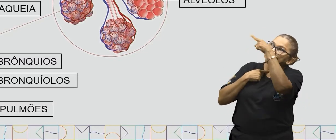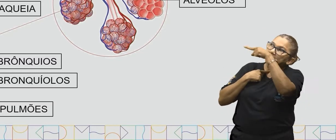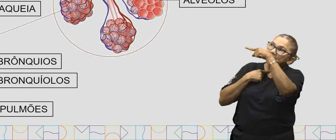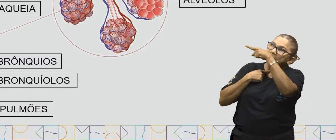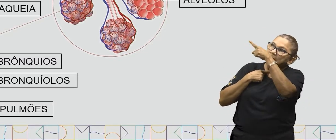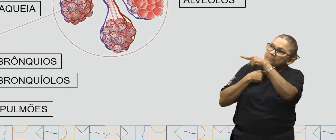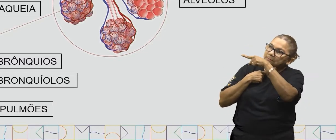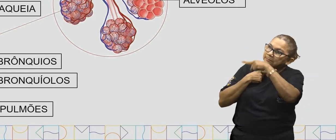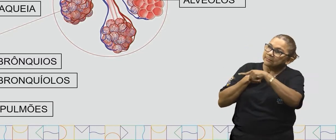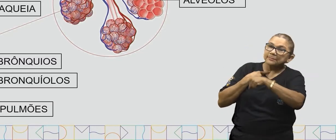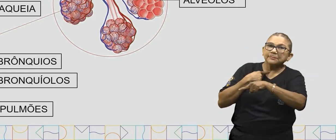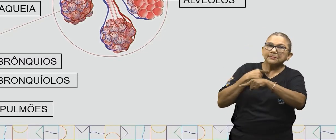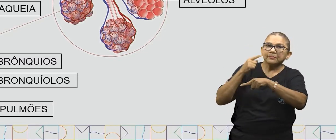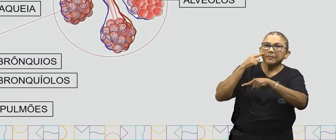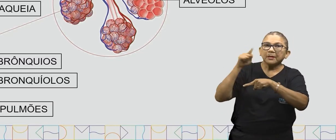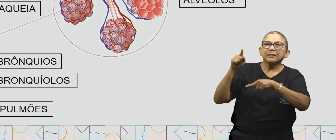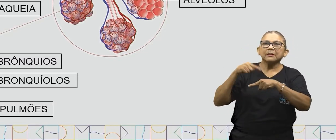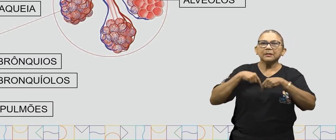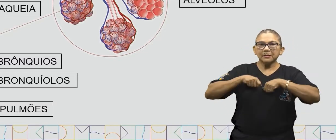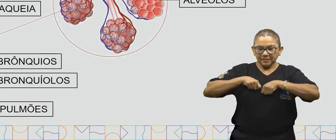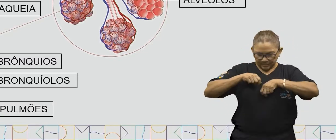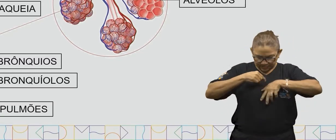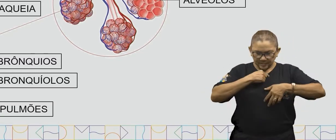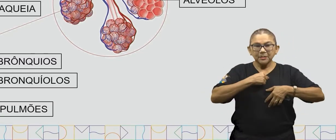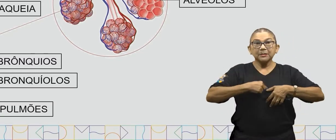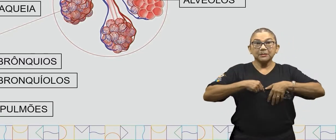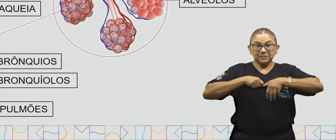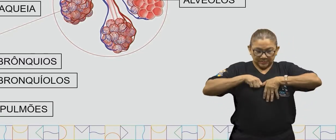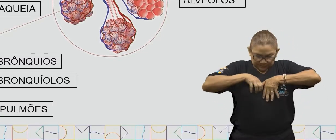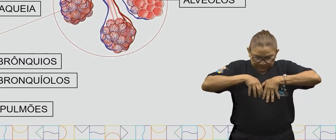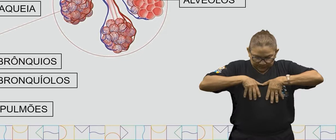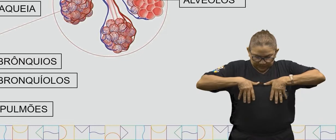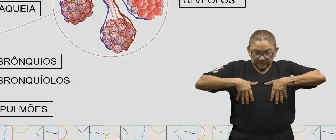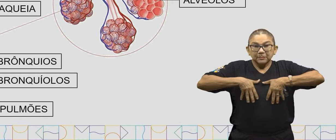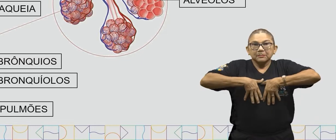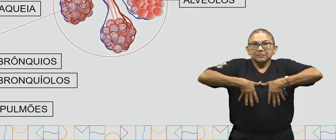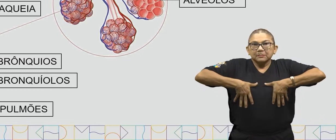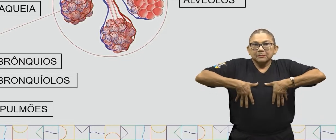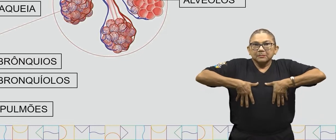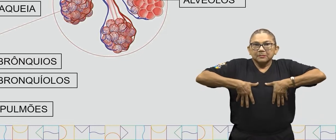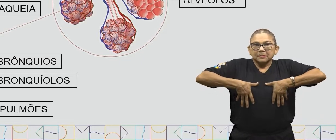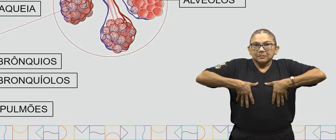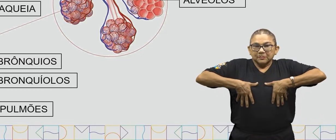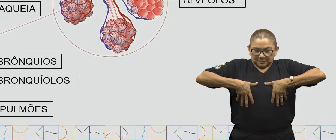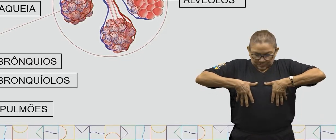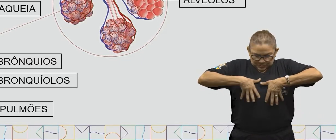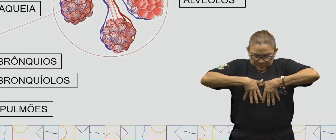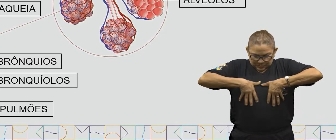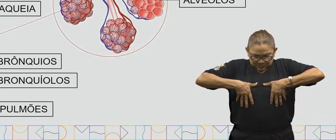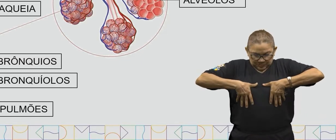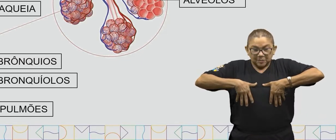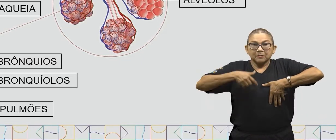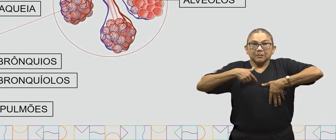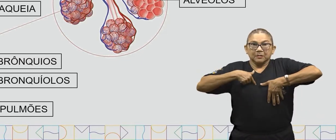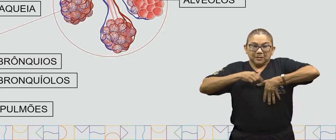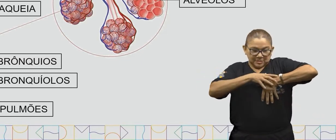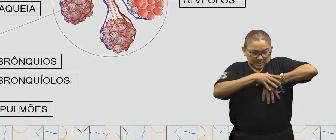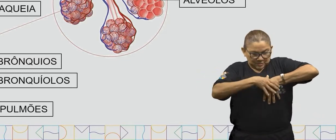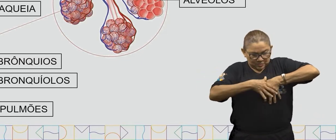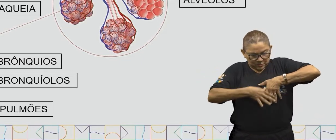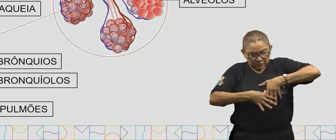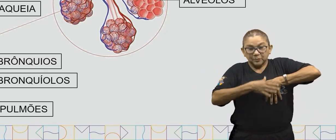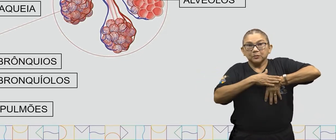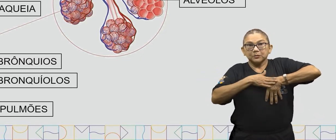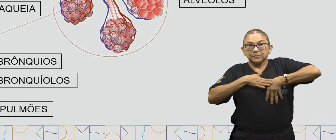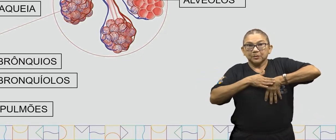e traqueia. A traqueia se divide em 2 ramos, os brônquios. São os brônquios